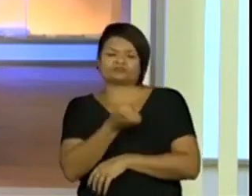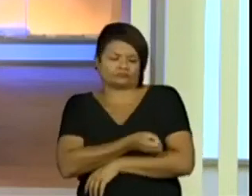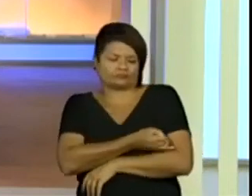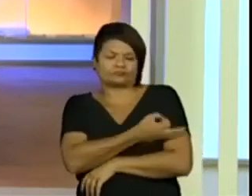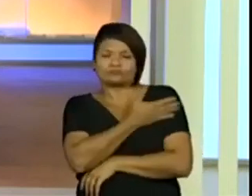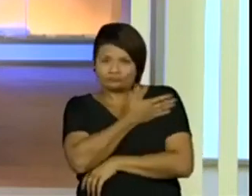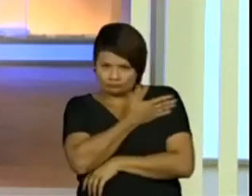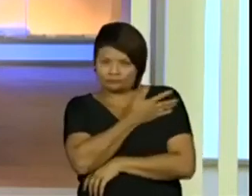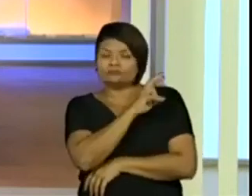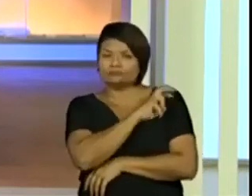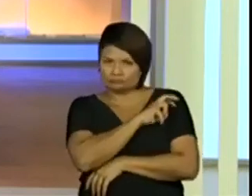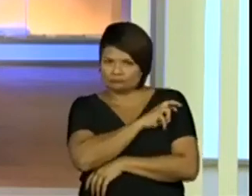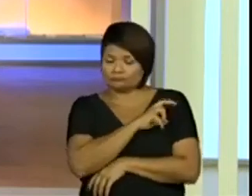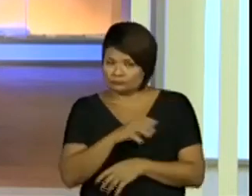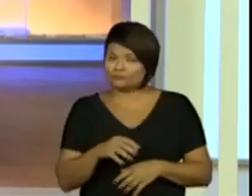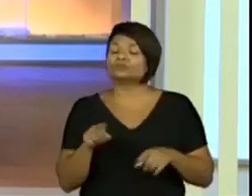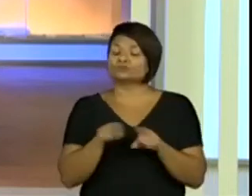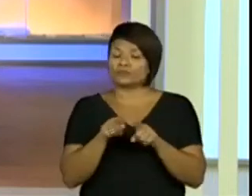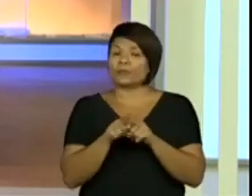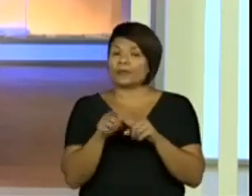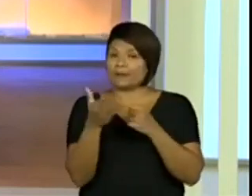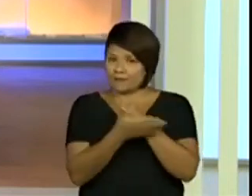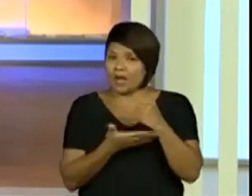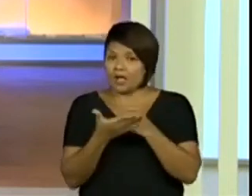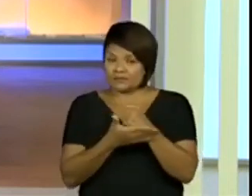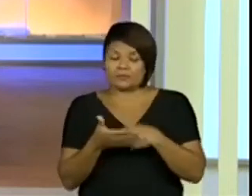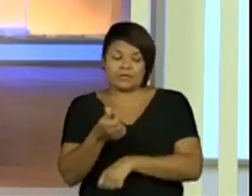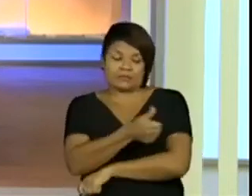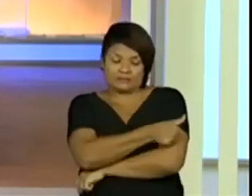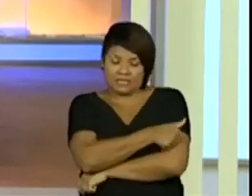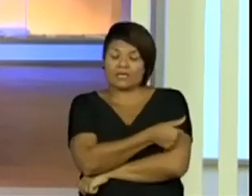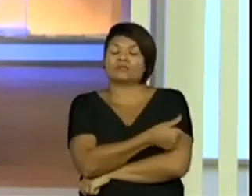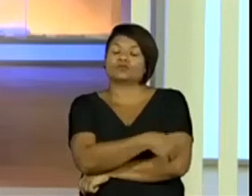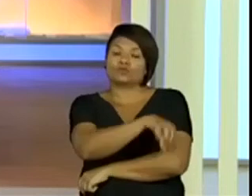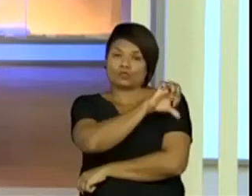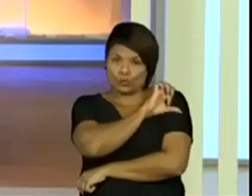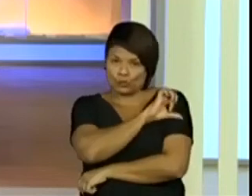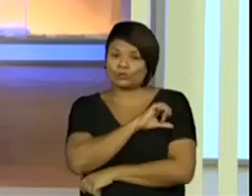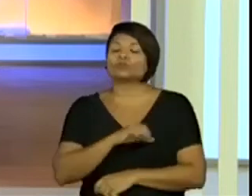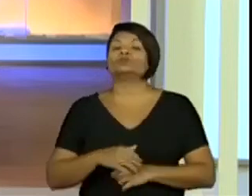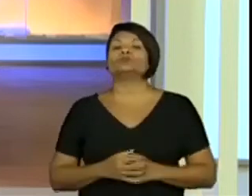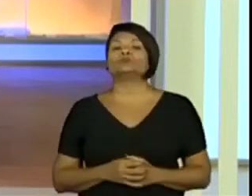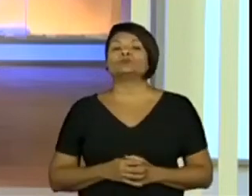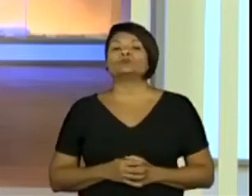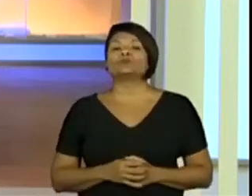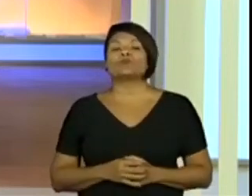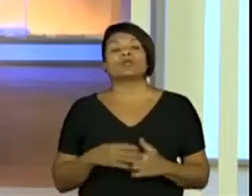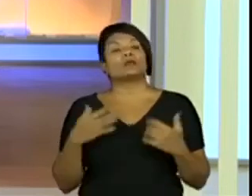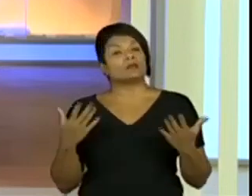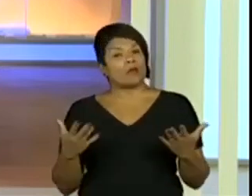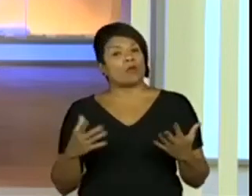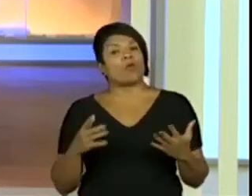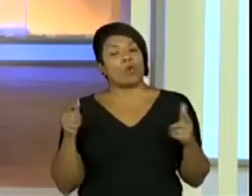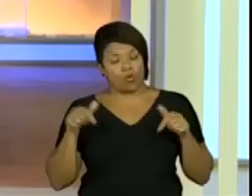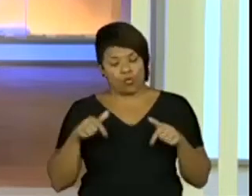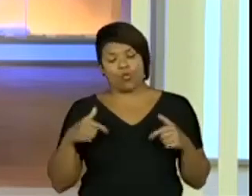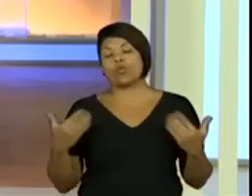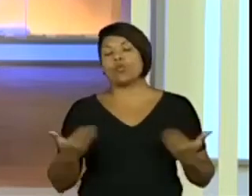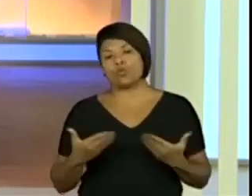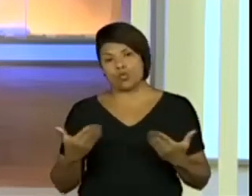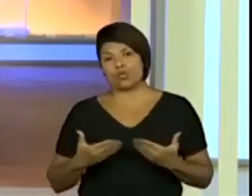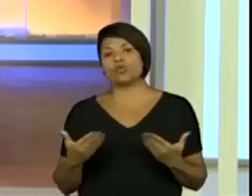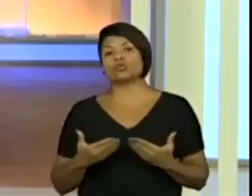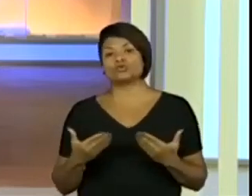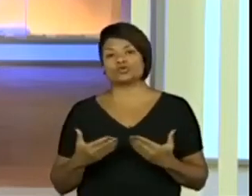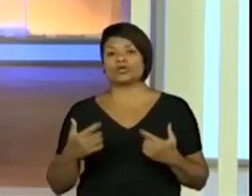até o quinto ano, como base depois para o Fundo 2, para o Ensino Fundamental 2. Nós iremos aqui hoje, não